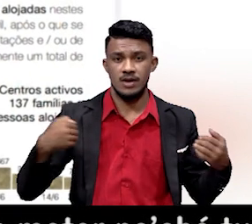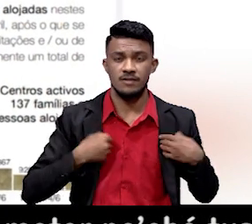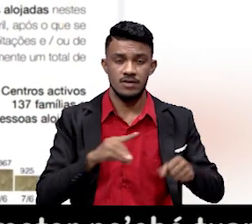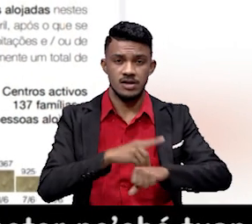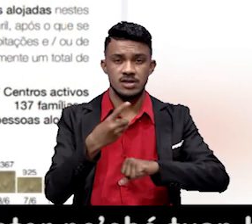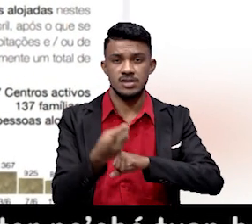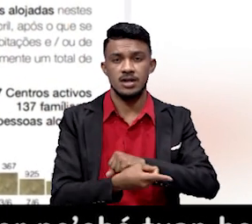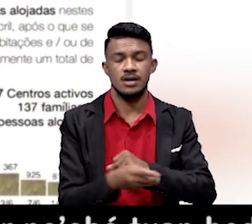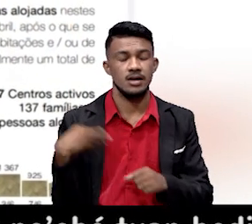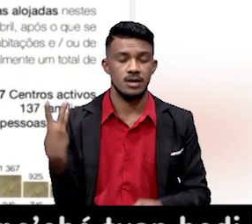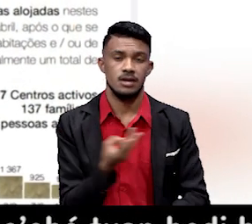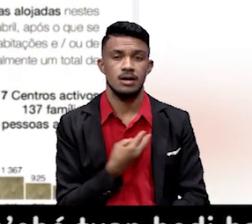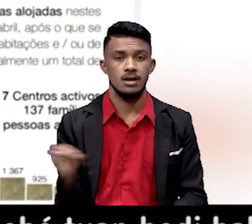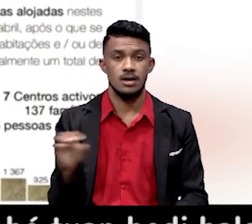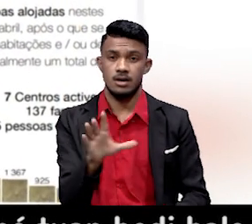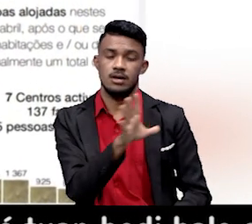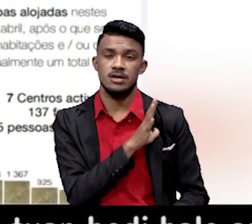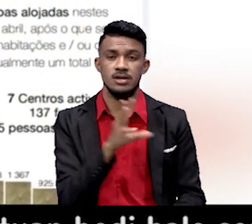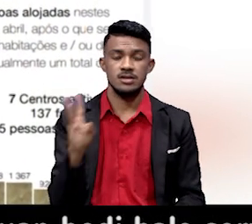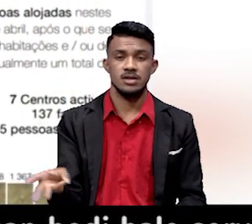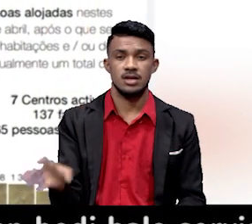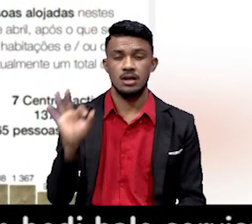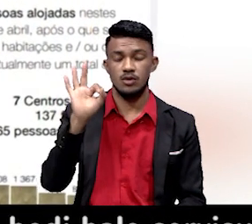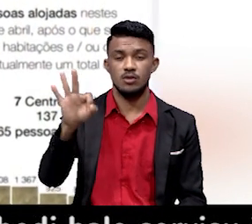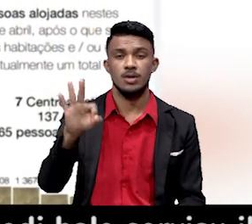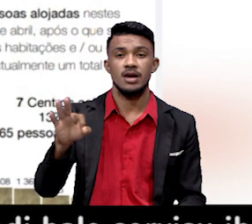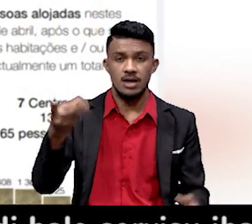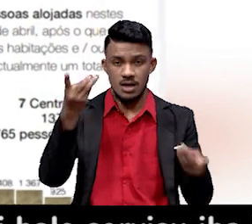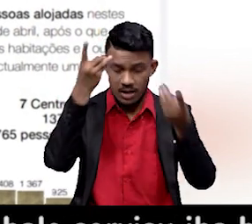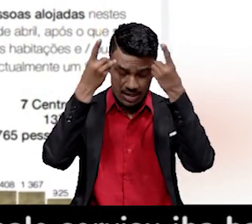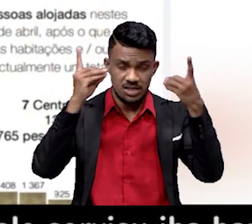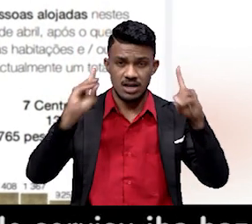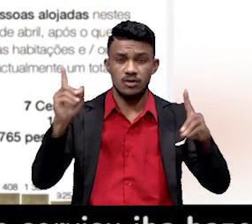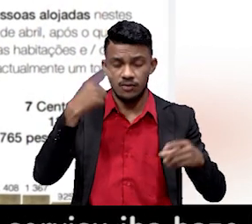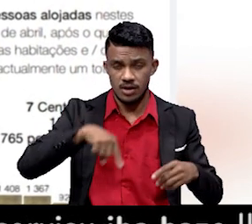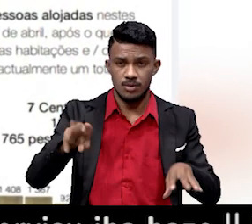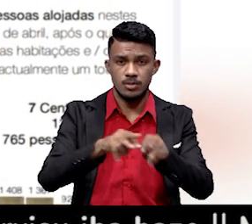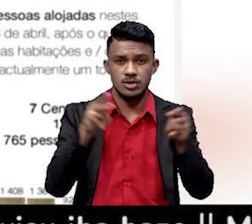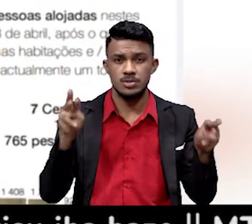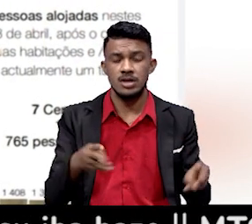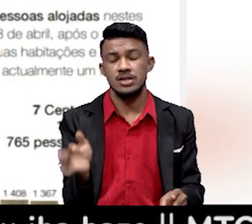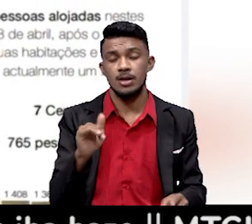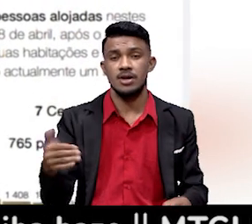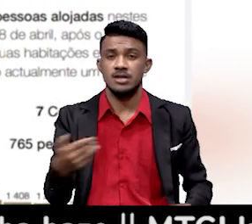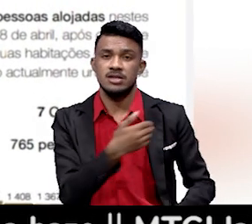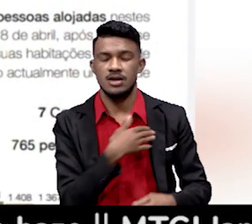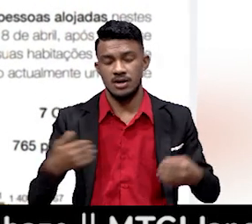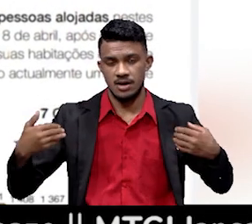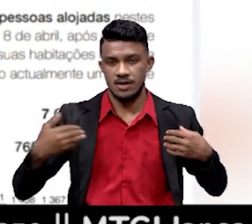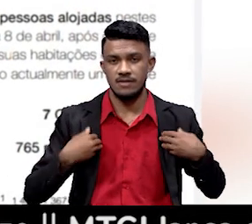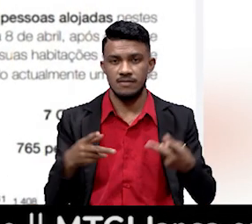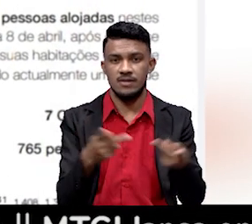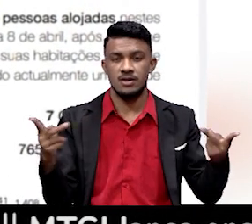muito 69 mas que decidiu na tua fila agora tira nem mesmo que lá ia ela fatin mas que o governo tem que buscar alternativa